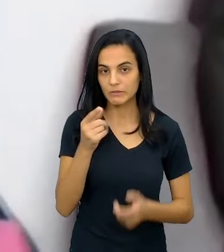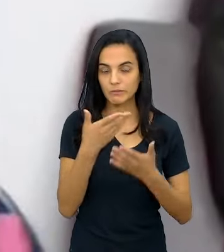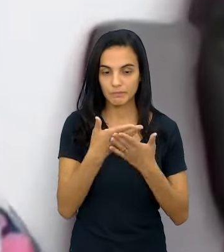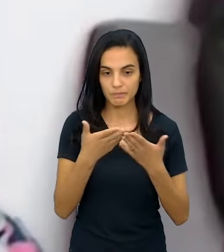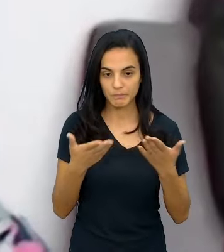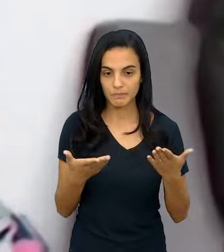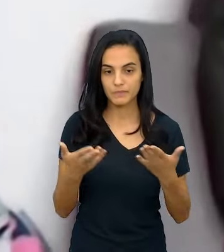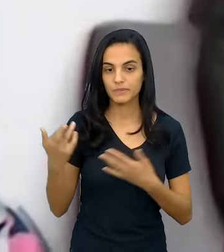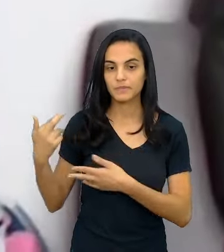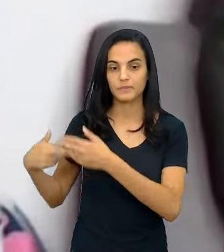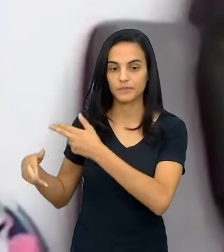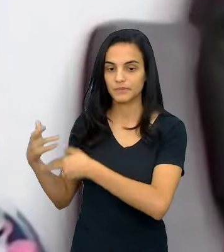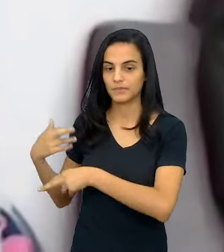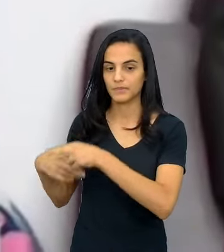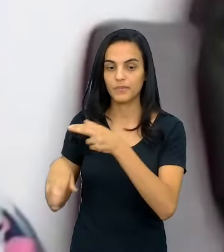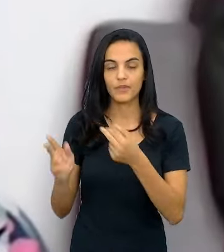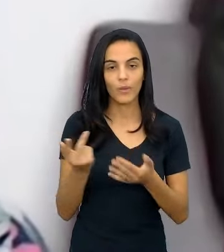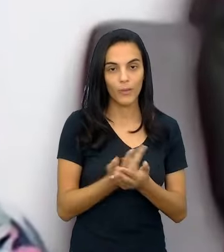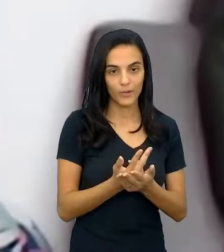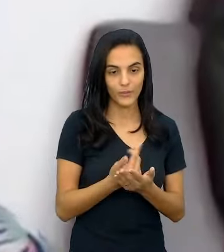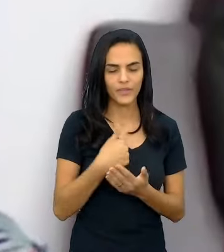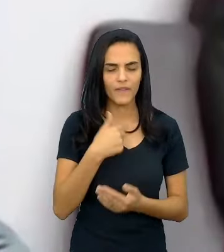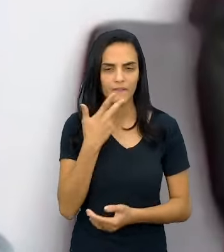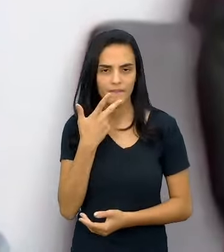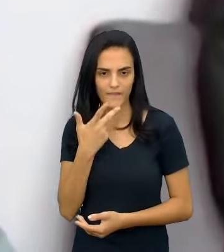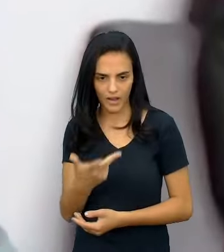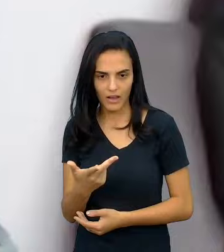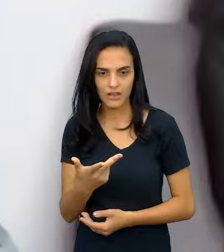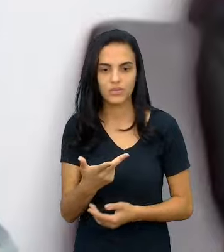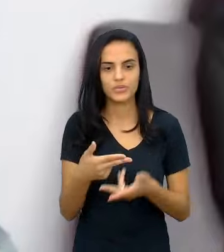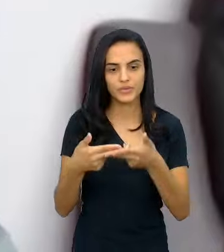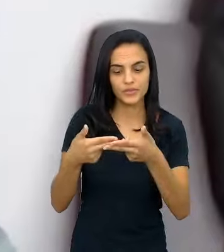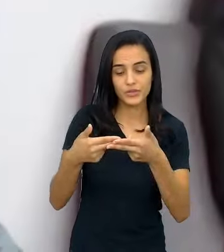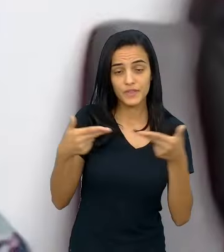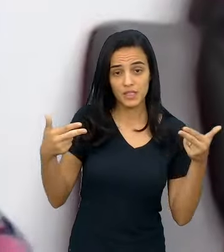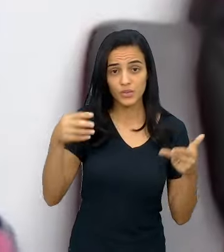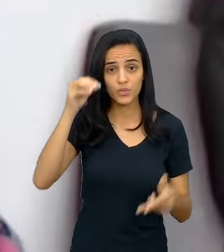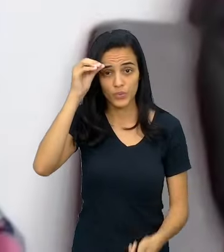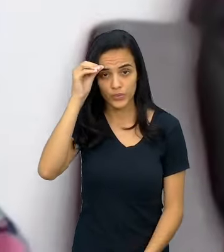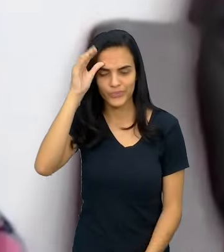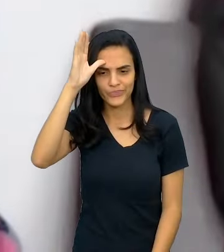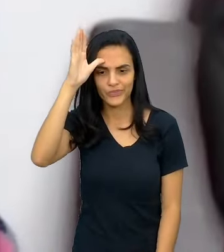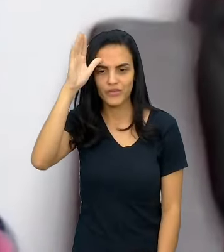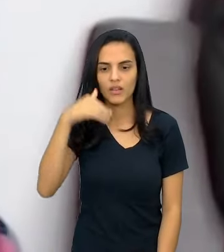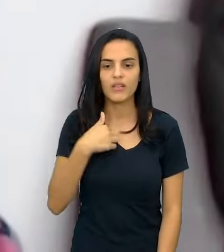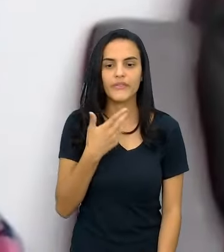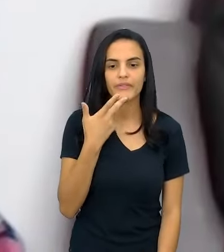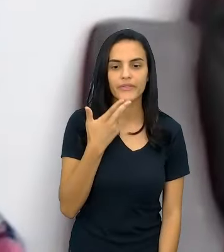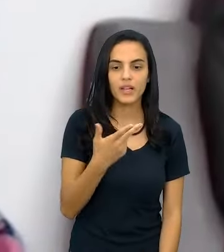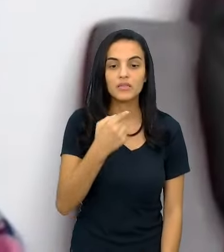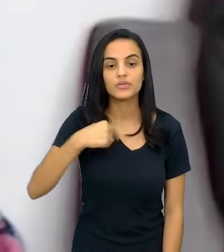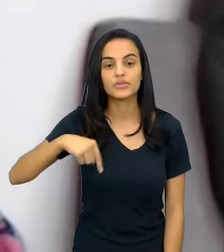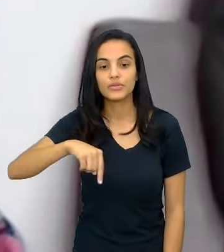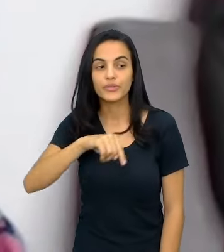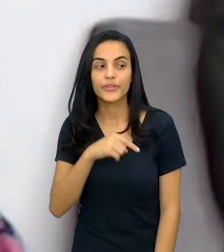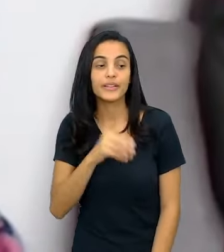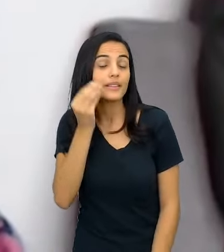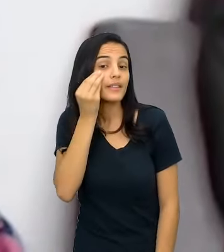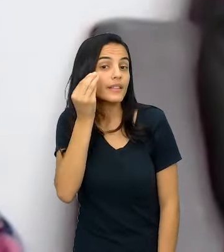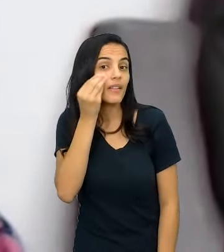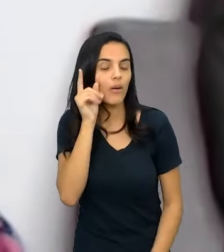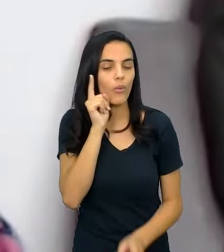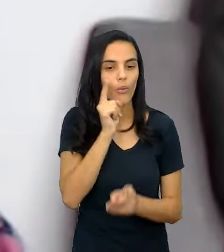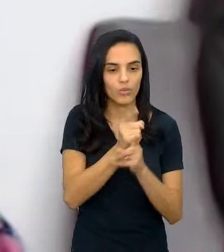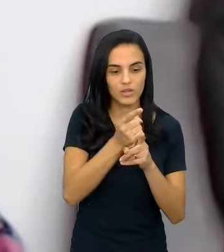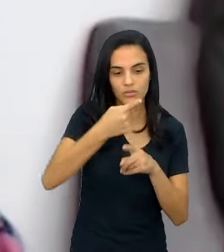em relação ao erro. Quando eu falo desses conhecimentos, né? Quando eu falo da gente prever o que os